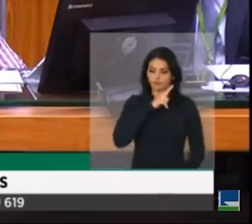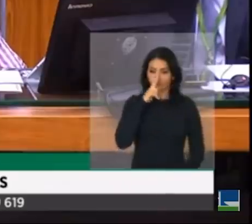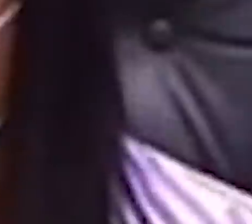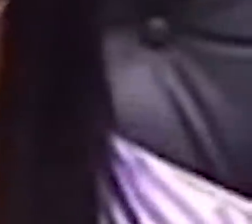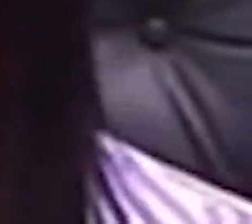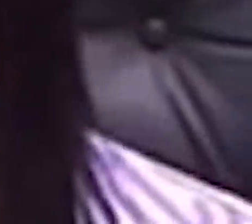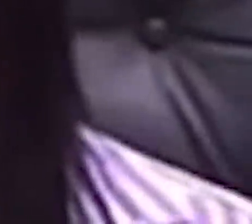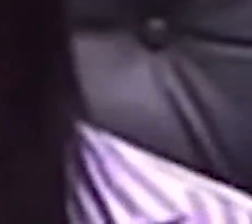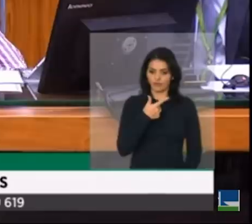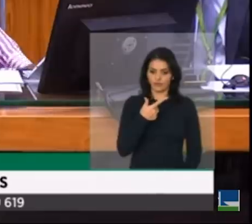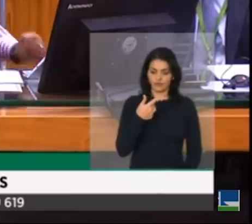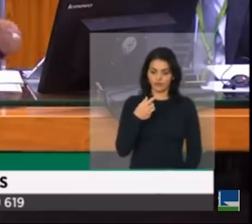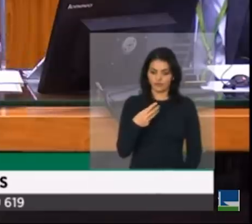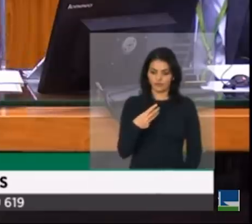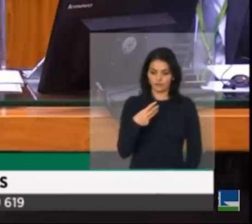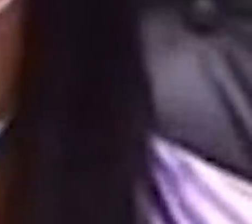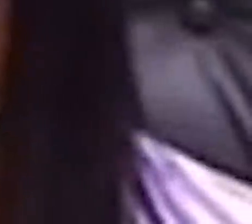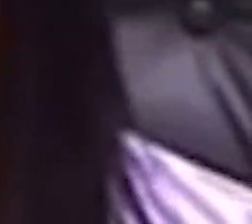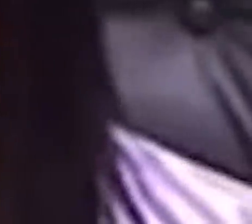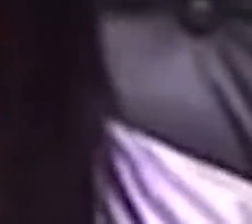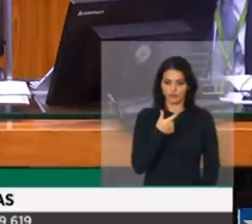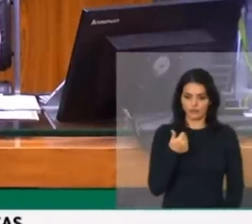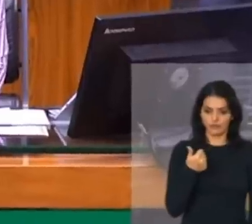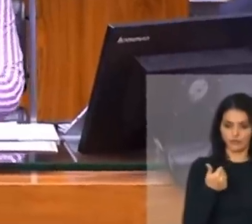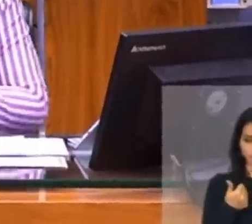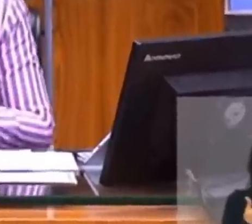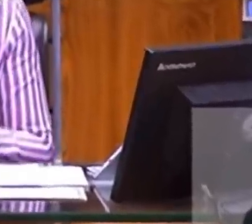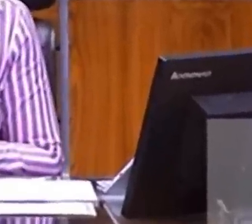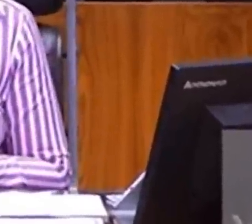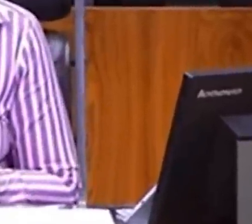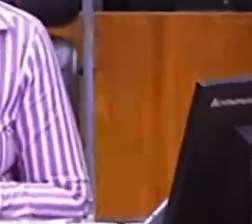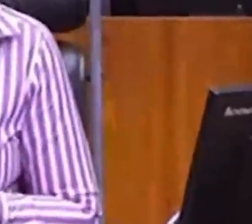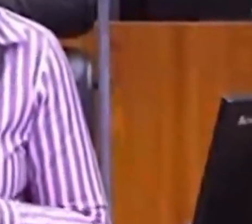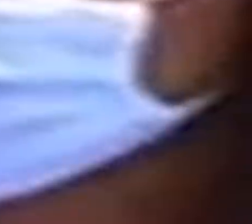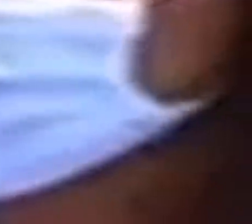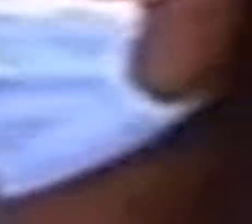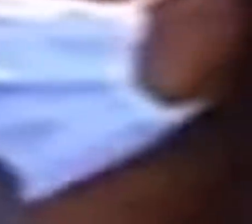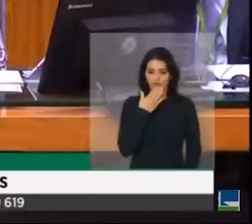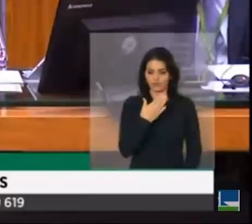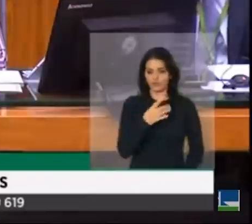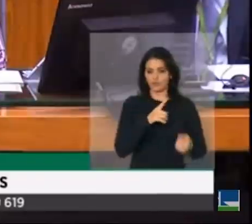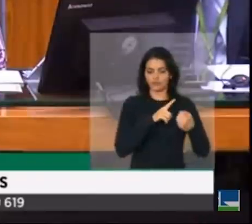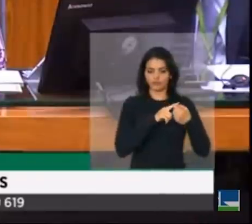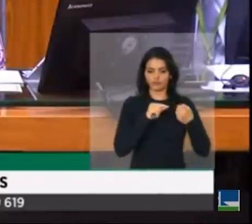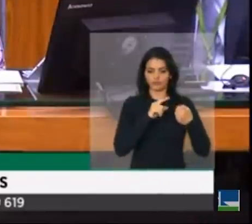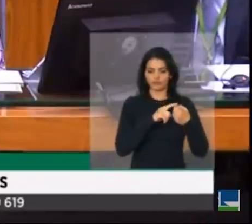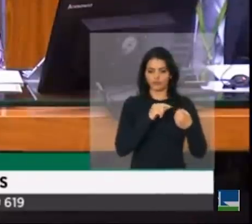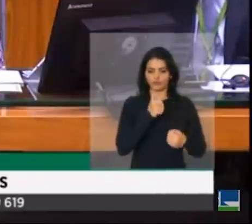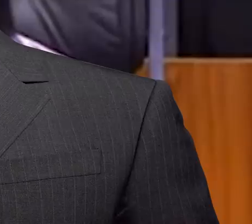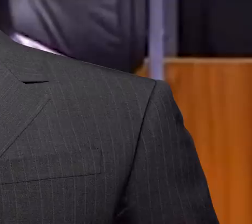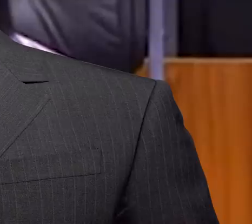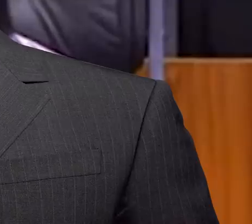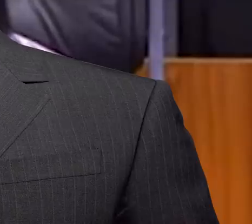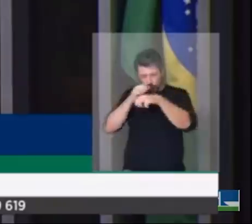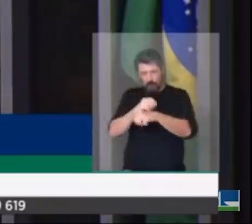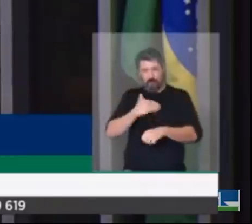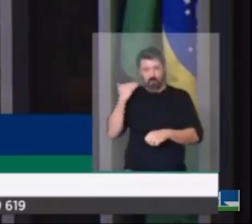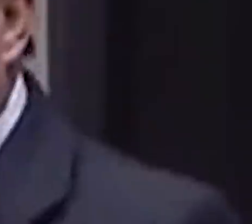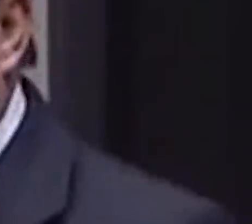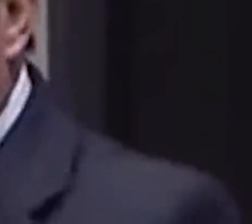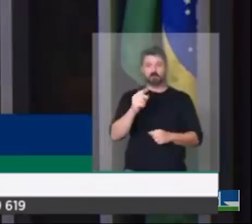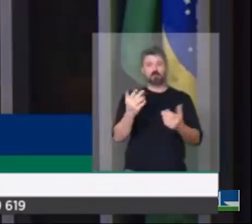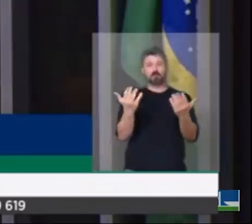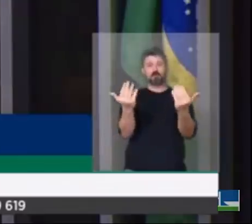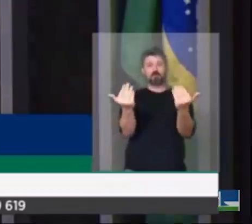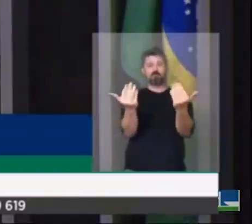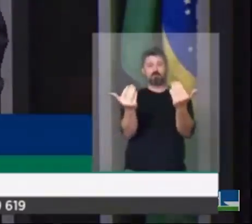1323 de 2023. Requeremos com base no artigo 3 por 155 do terno. Vem,